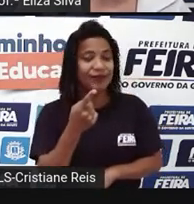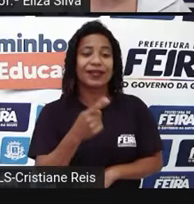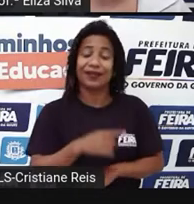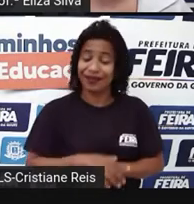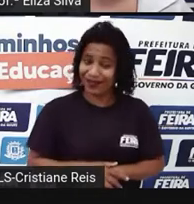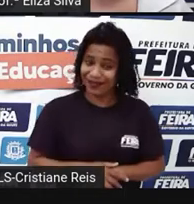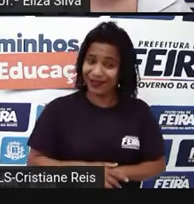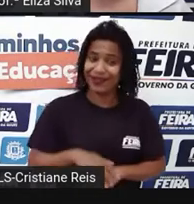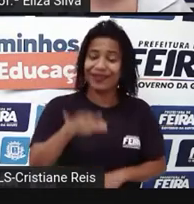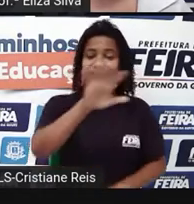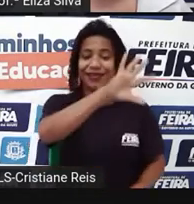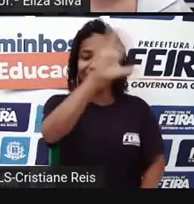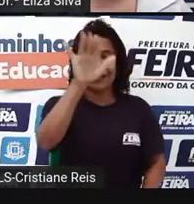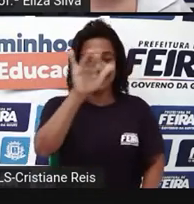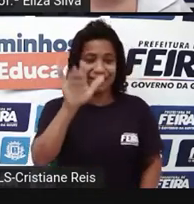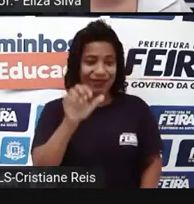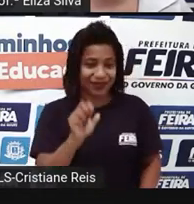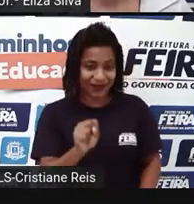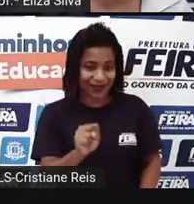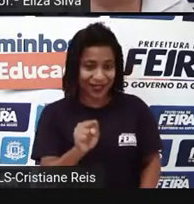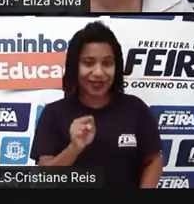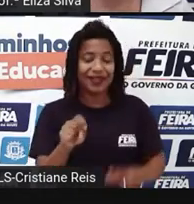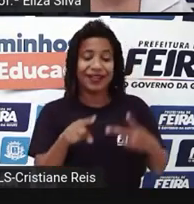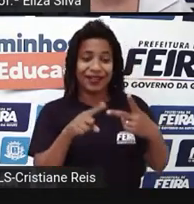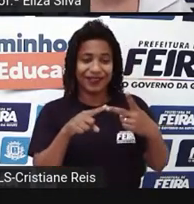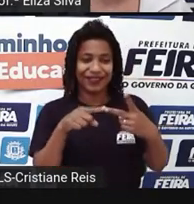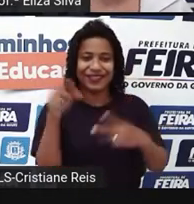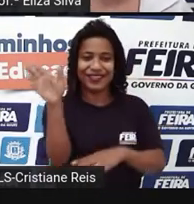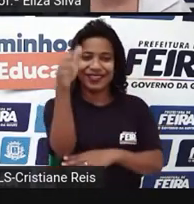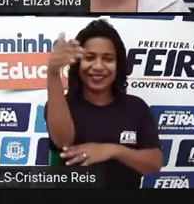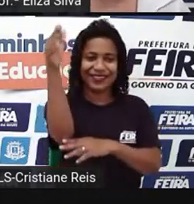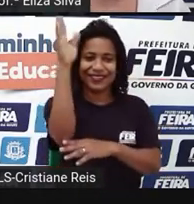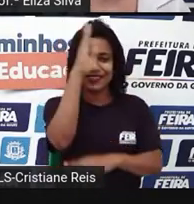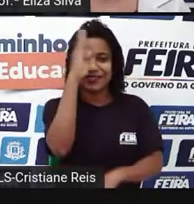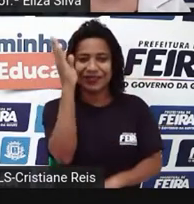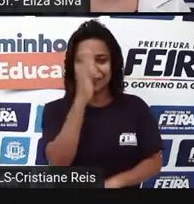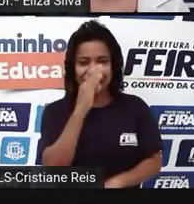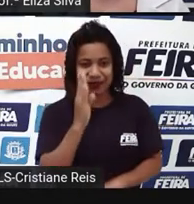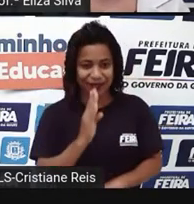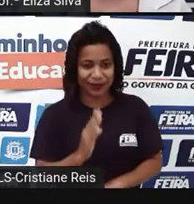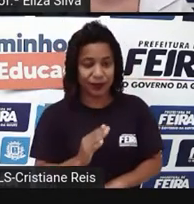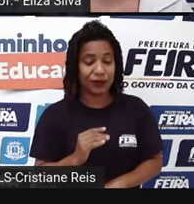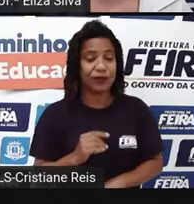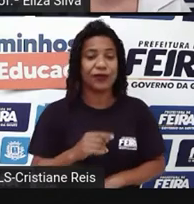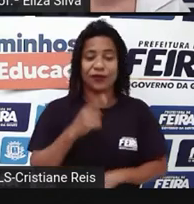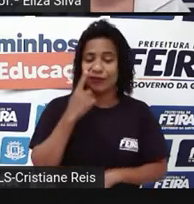Africa. Here, Brazil. Let's go. Next one, próximo.